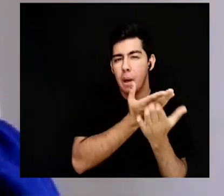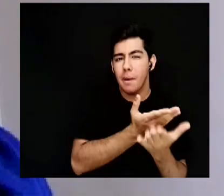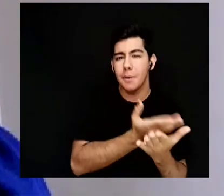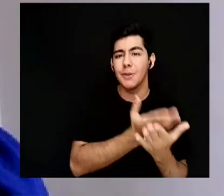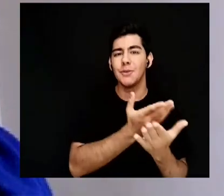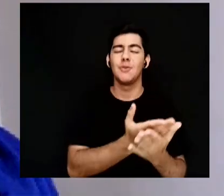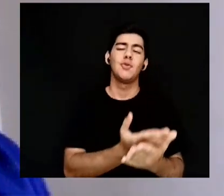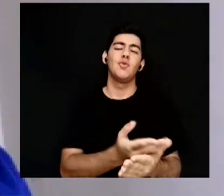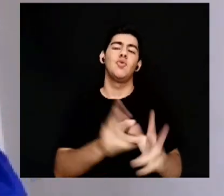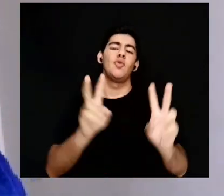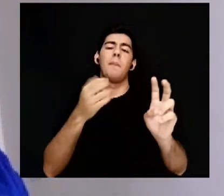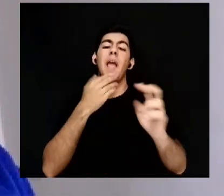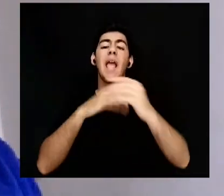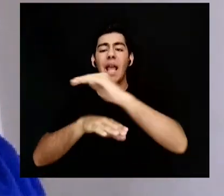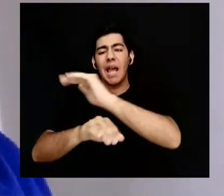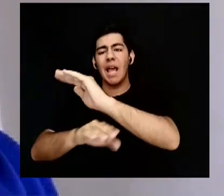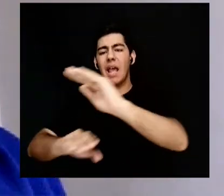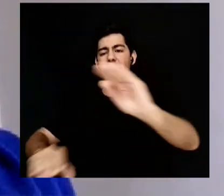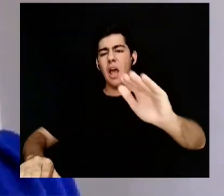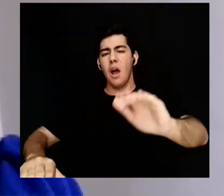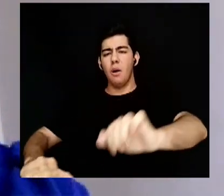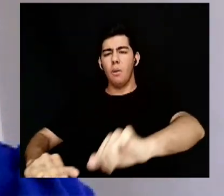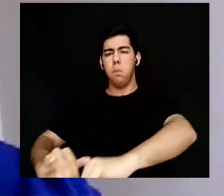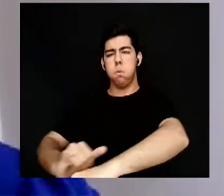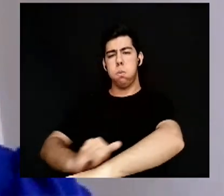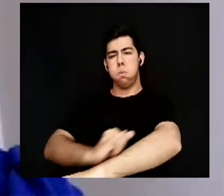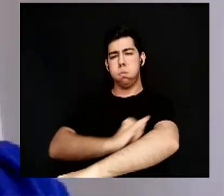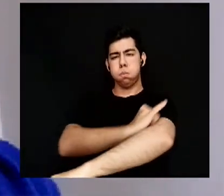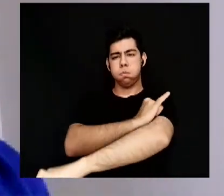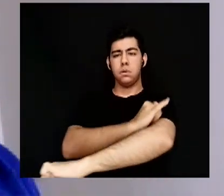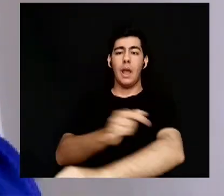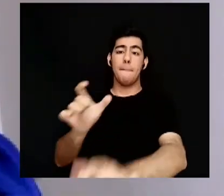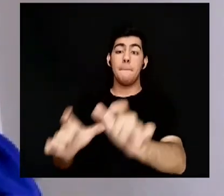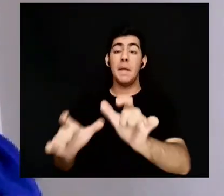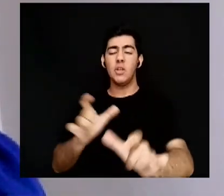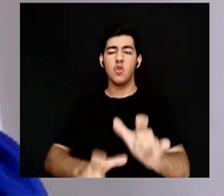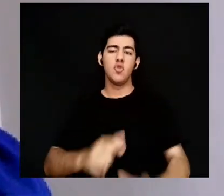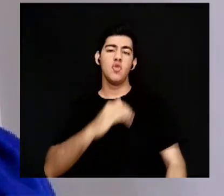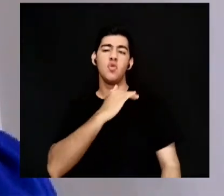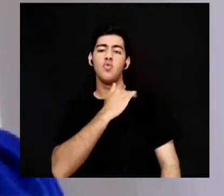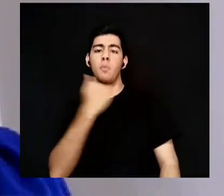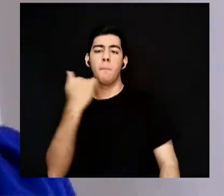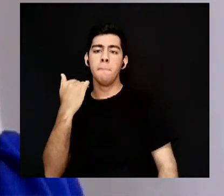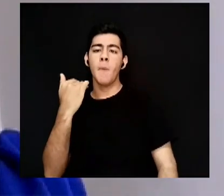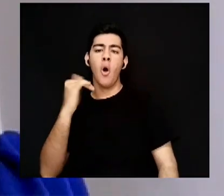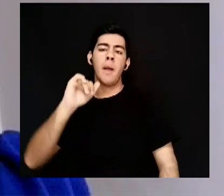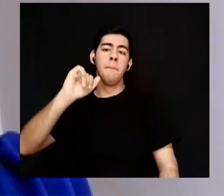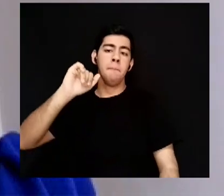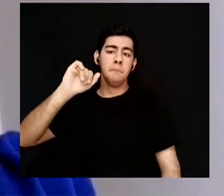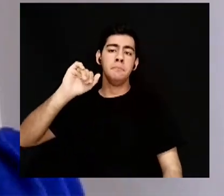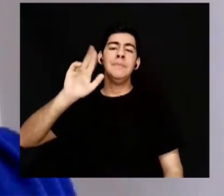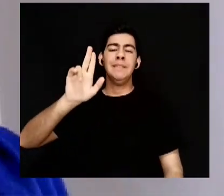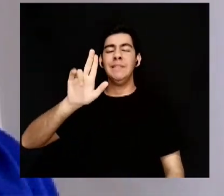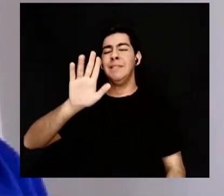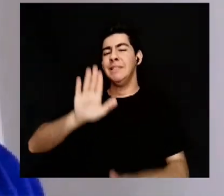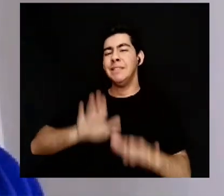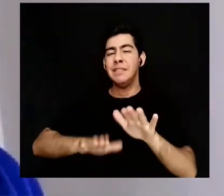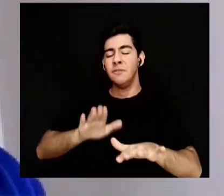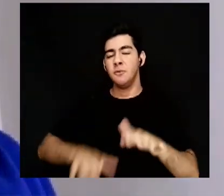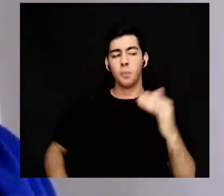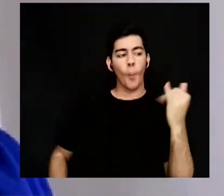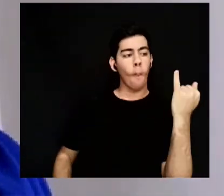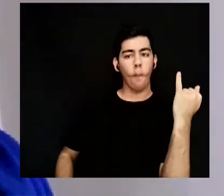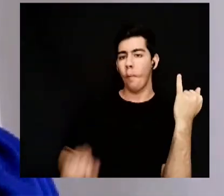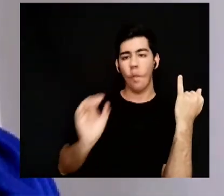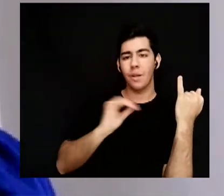estudo recente falando que as pessoas morrem muito mais por obesidade do que desnutrição atualmente no mundo, tá? Então,